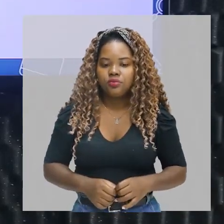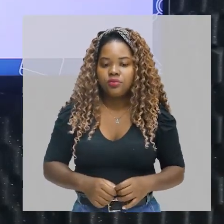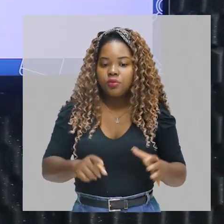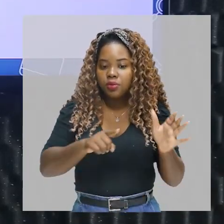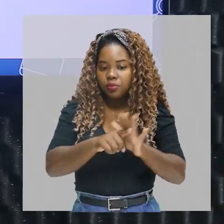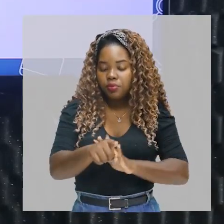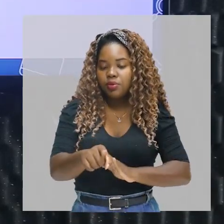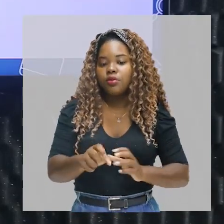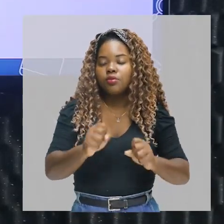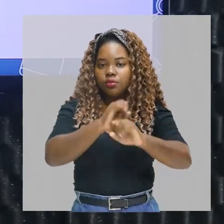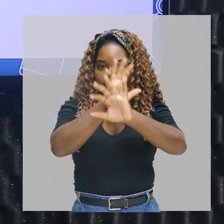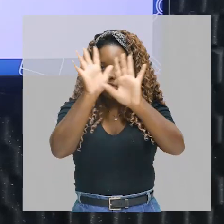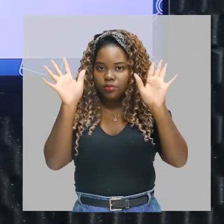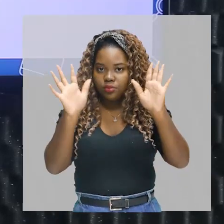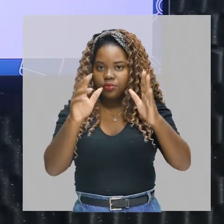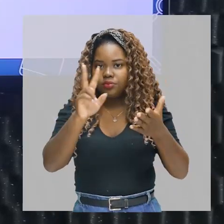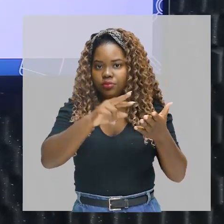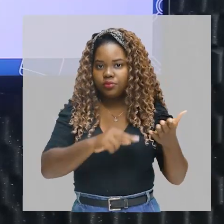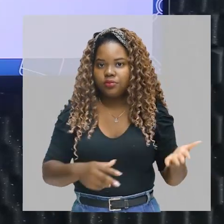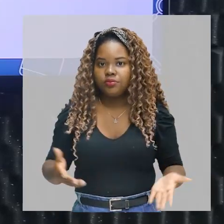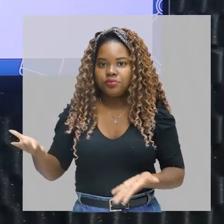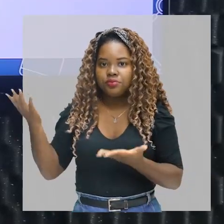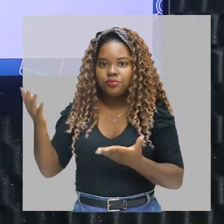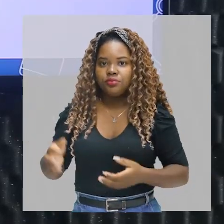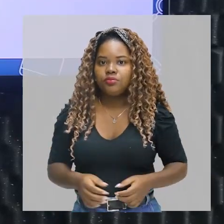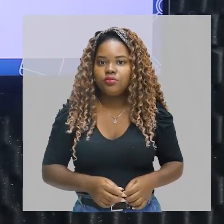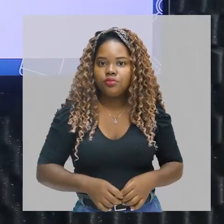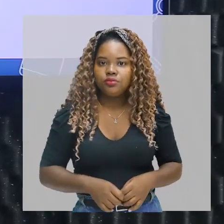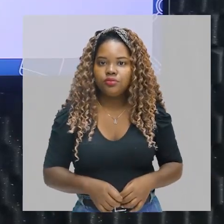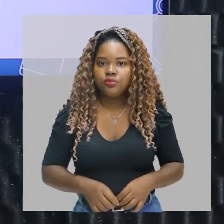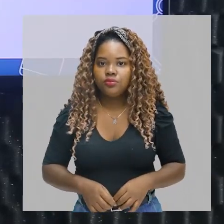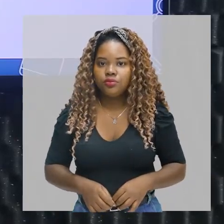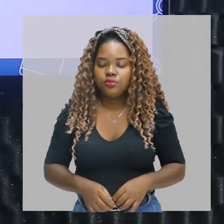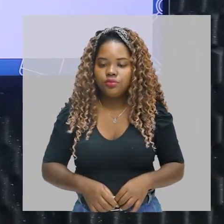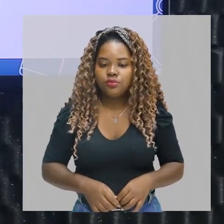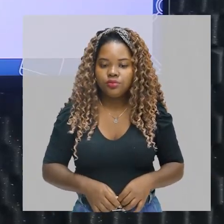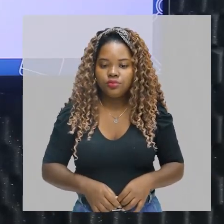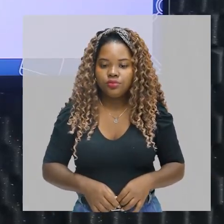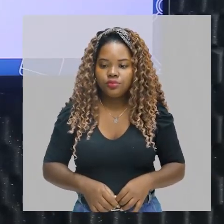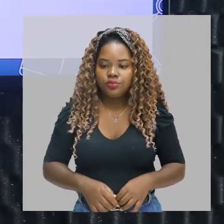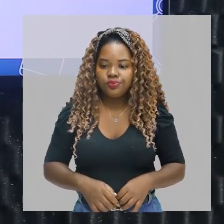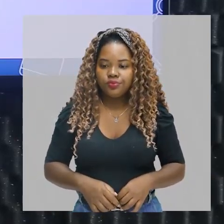uma questão aqui para nós resolvermos. Os princípios do treinamento esportivo